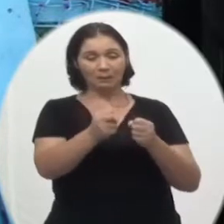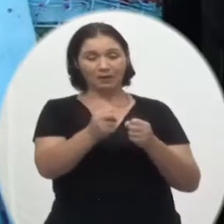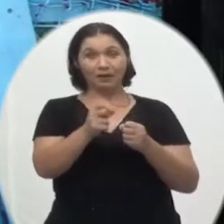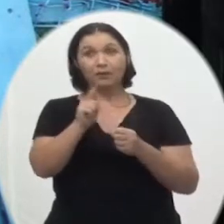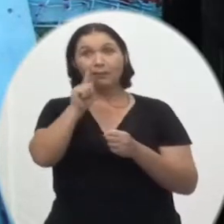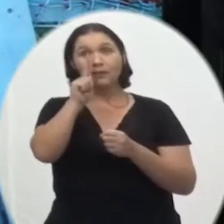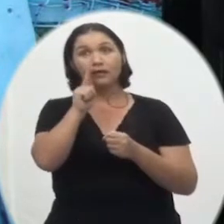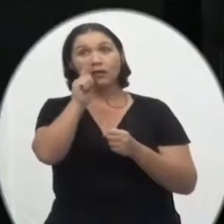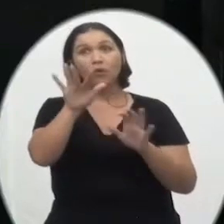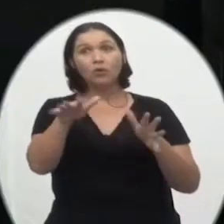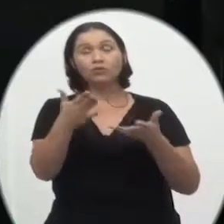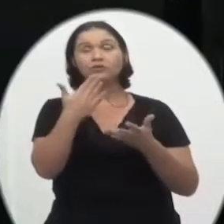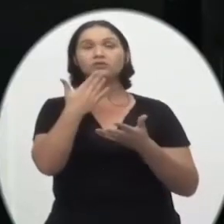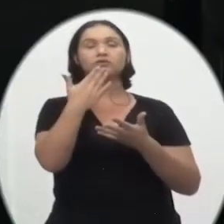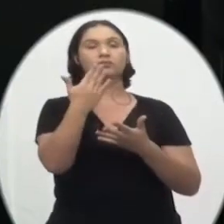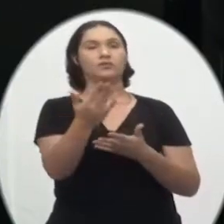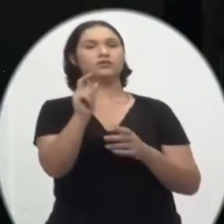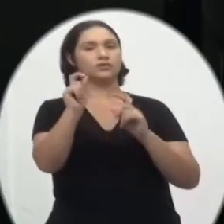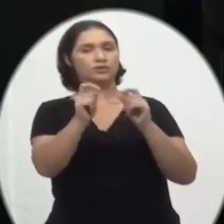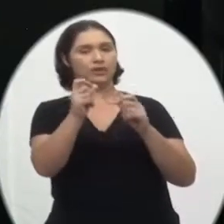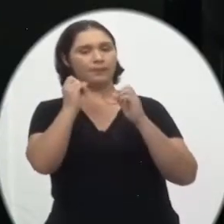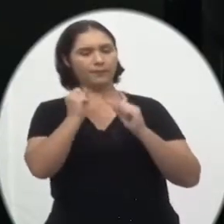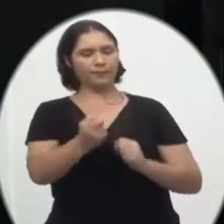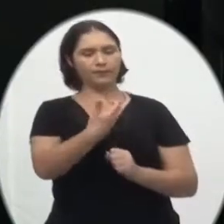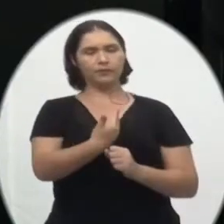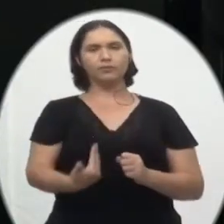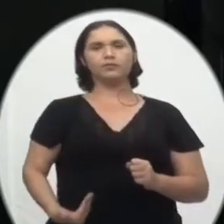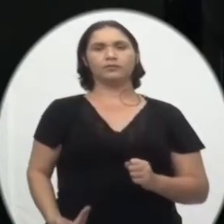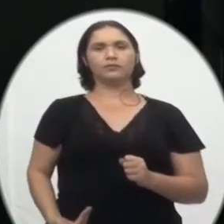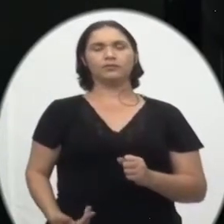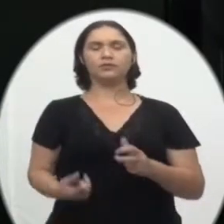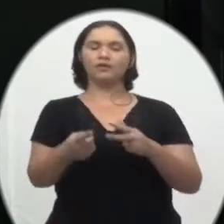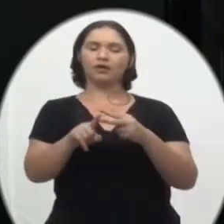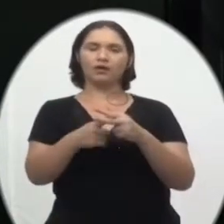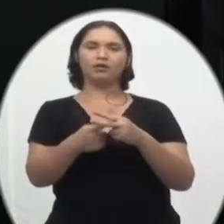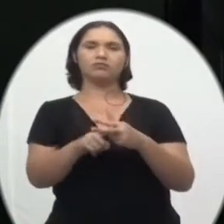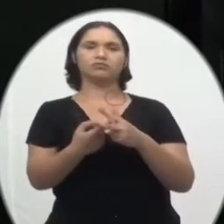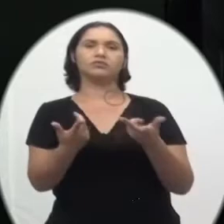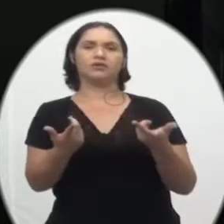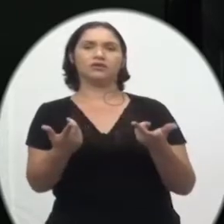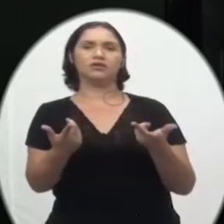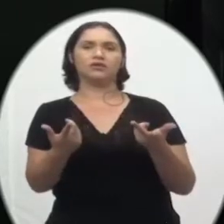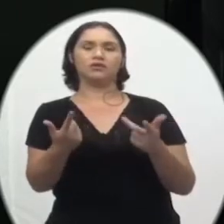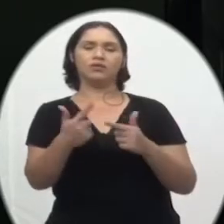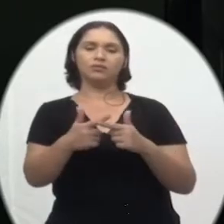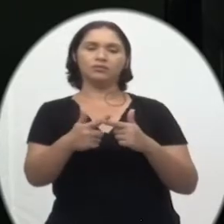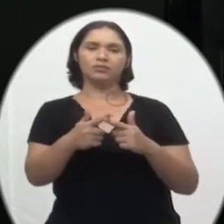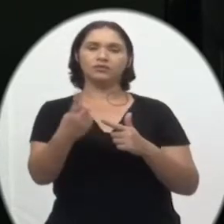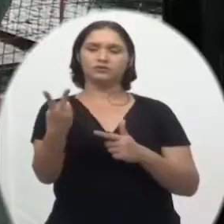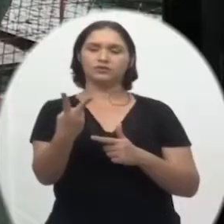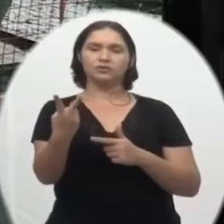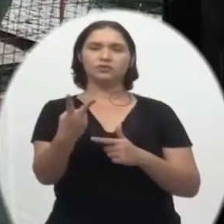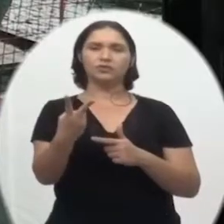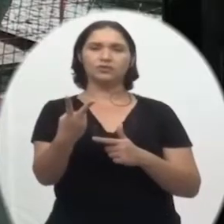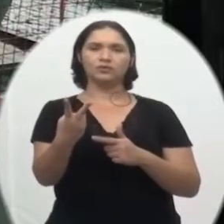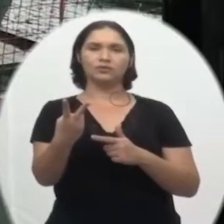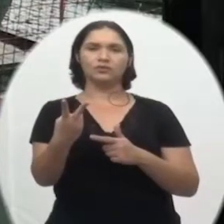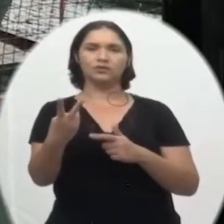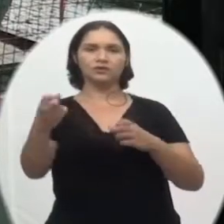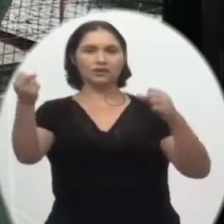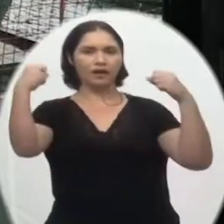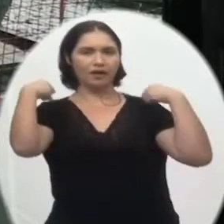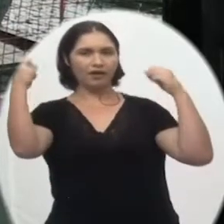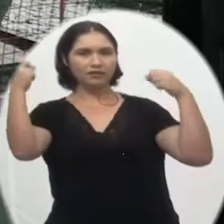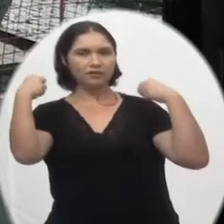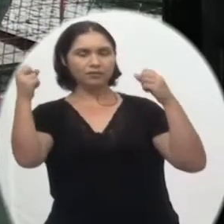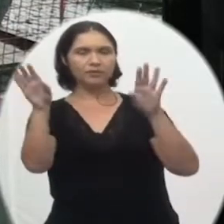gente pede uma atenção ao poder público para que dê uma olhada com carinho lá para essas duas situações. Antes que mais